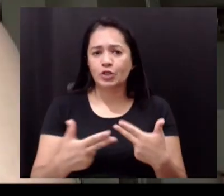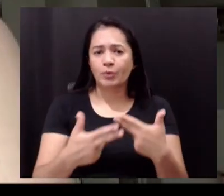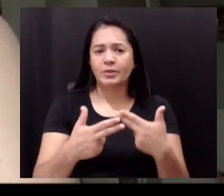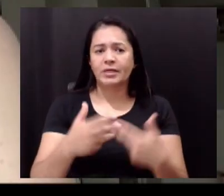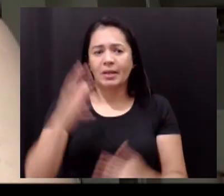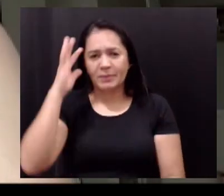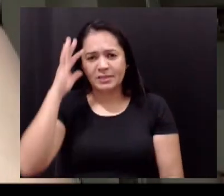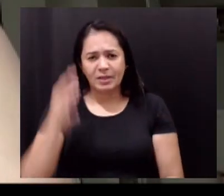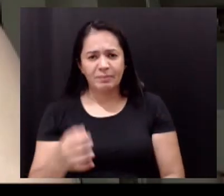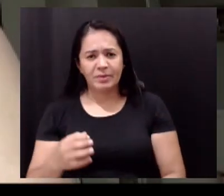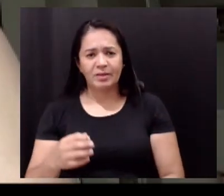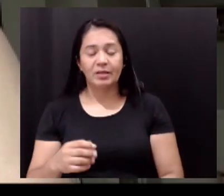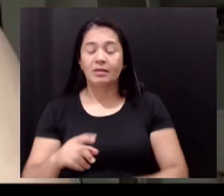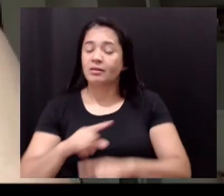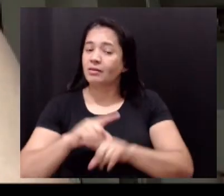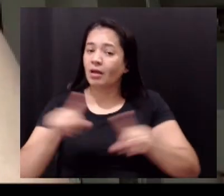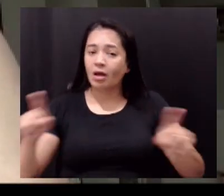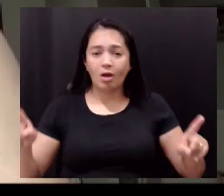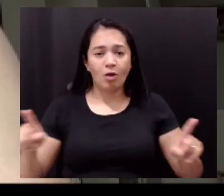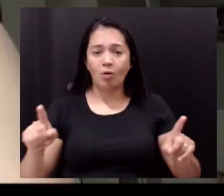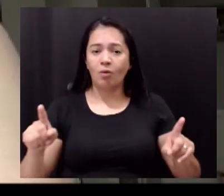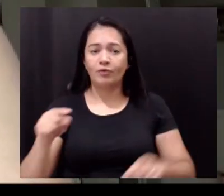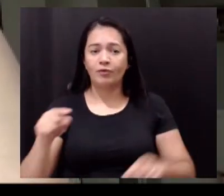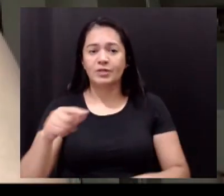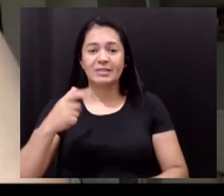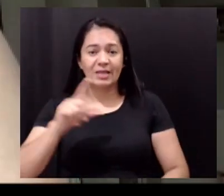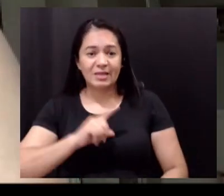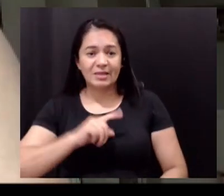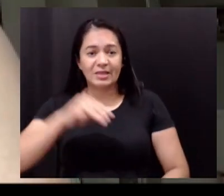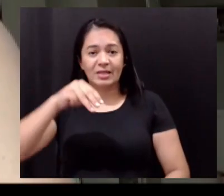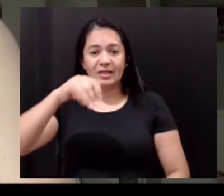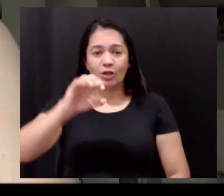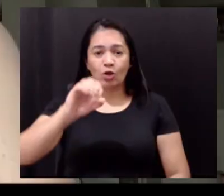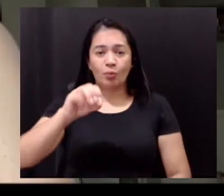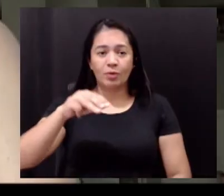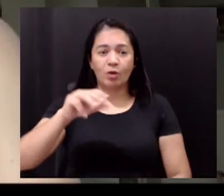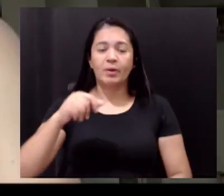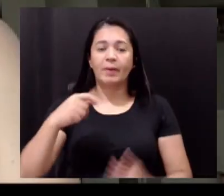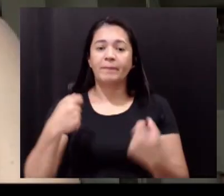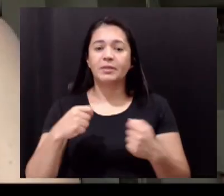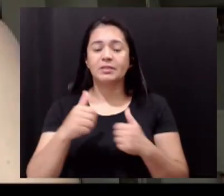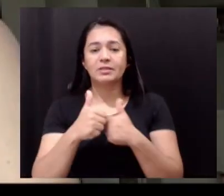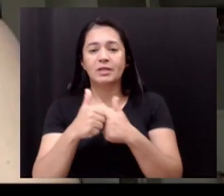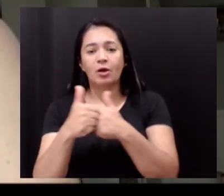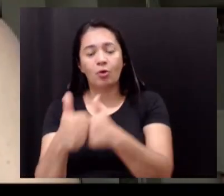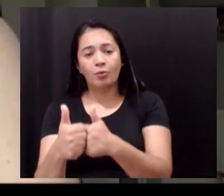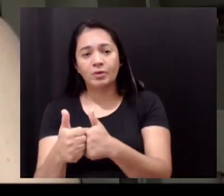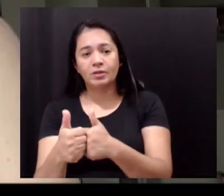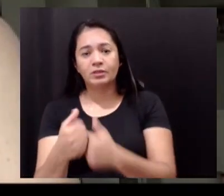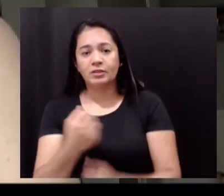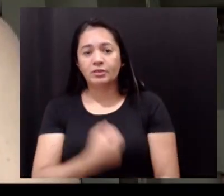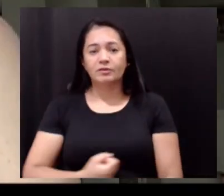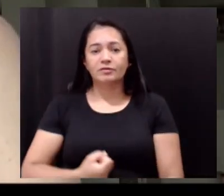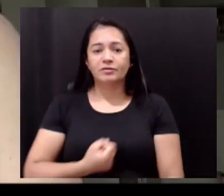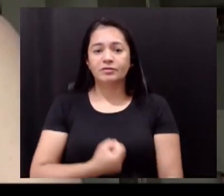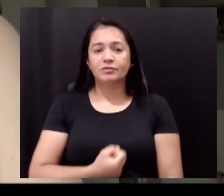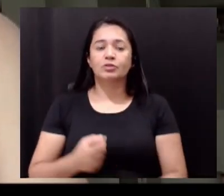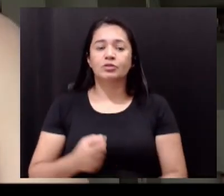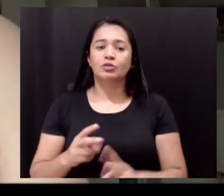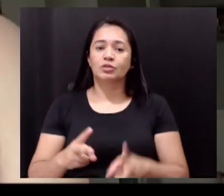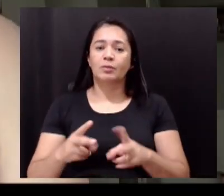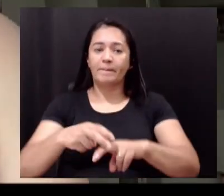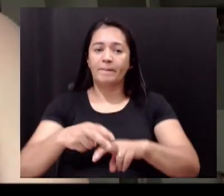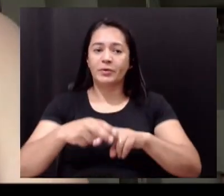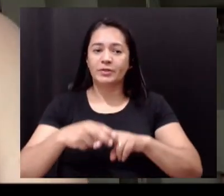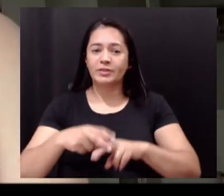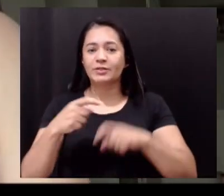isso. Se você tem um mioma uterino, a gente precisa acompanhar, fazer ultrassom com regularidade. Por isso que o médico pede. Porque se ele